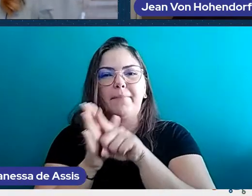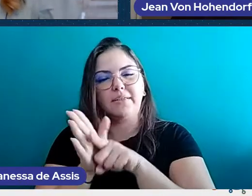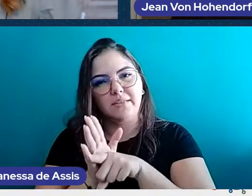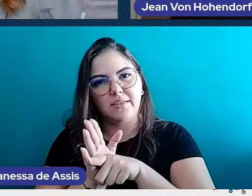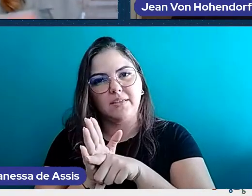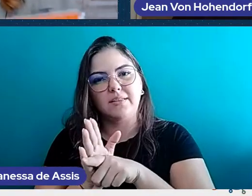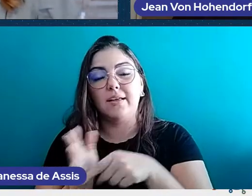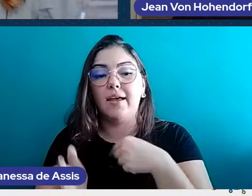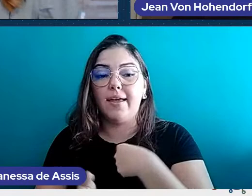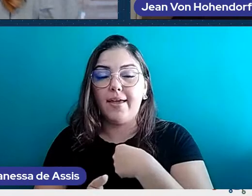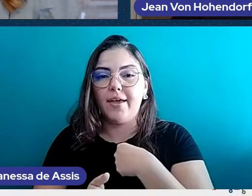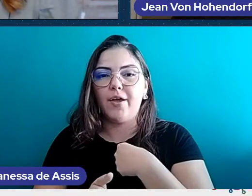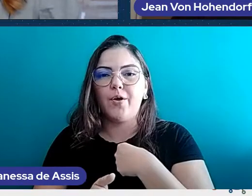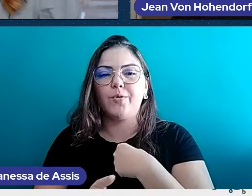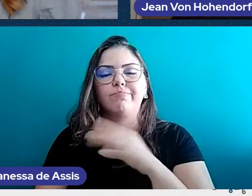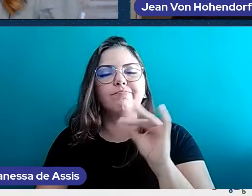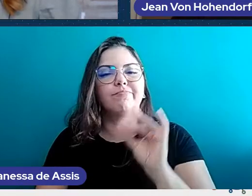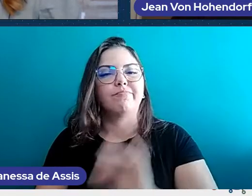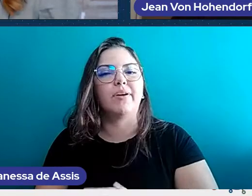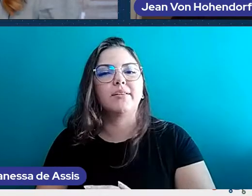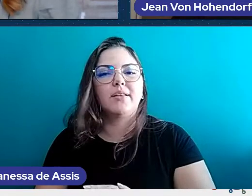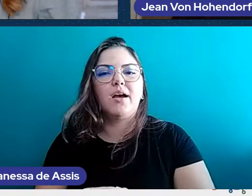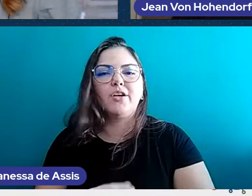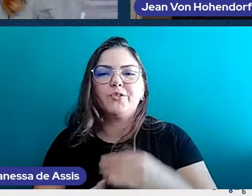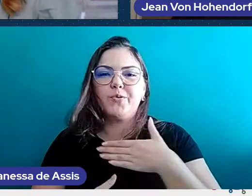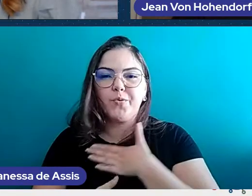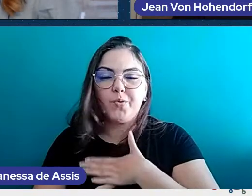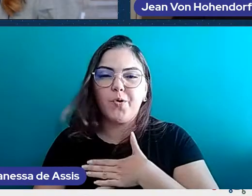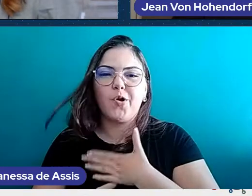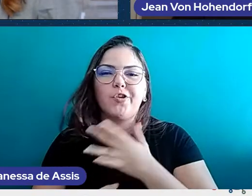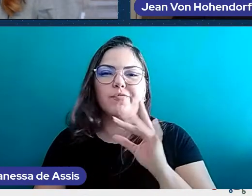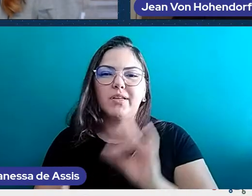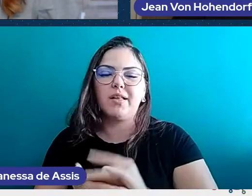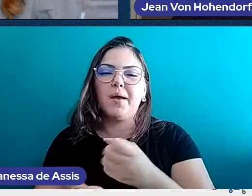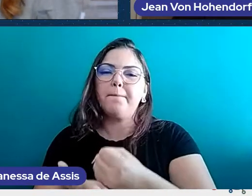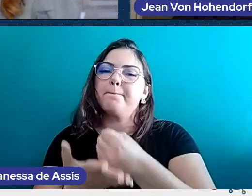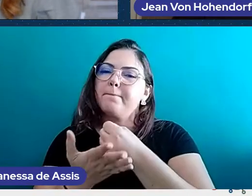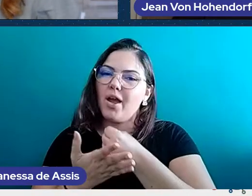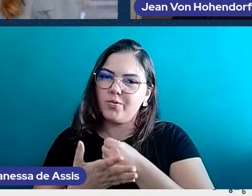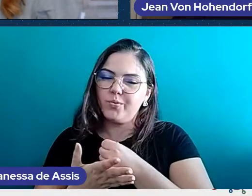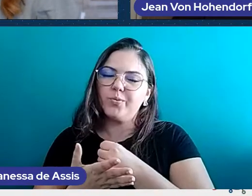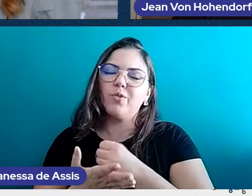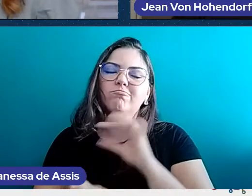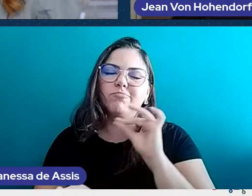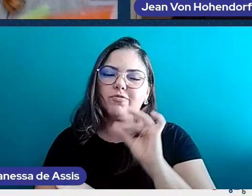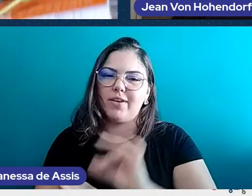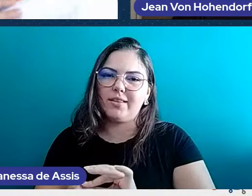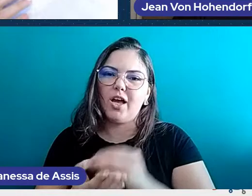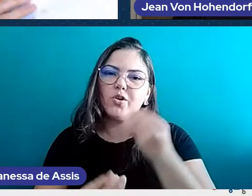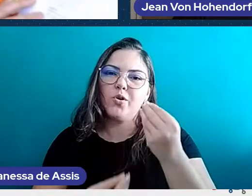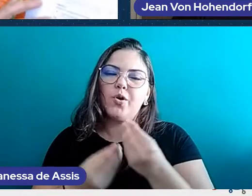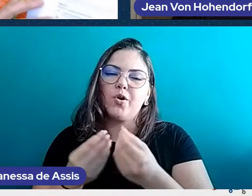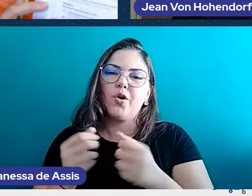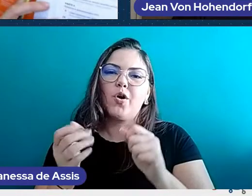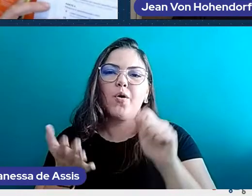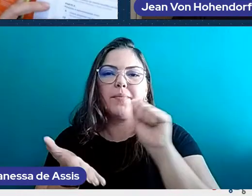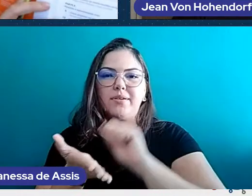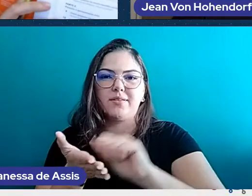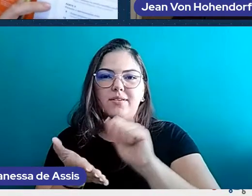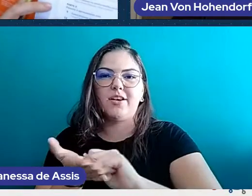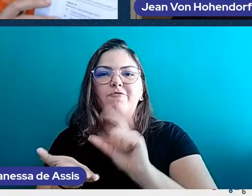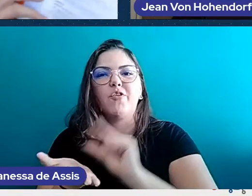eu particularmente quero dizer que gosto demais, me ajudou demais o seu capítulo, né, como escrever um artigo de revisão de